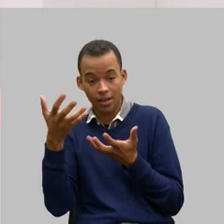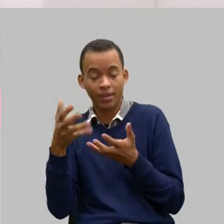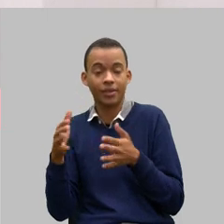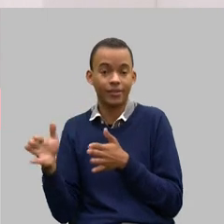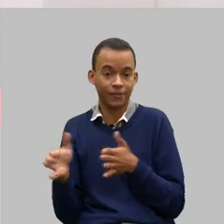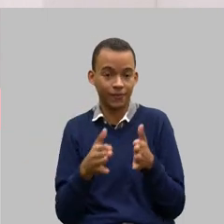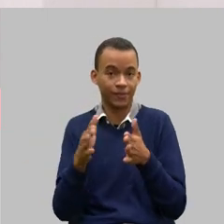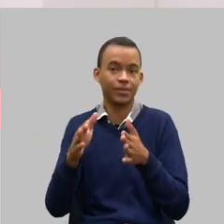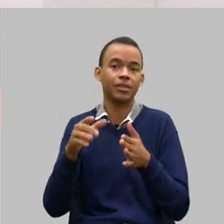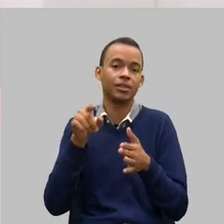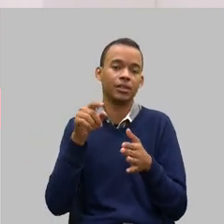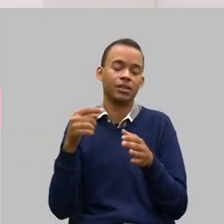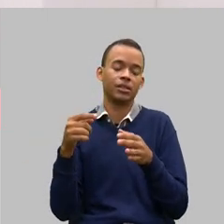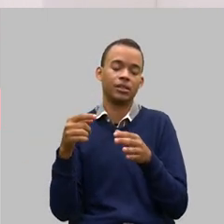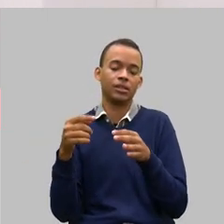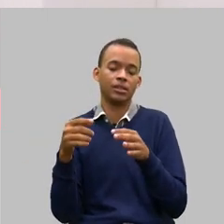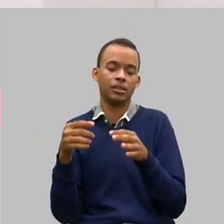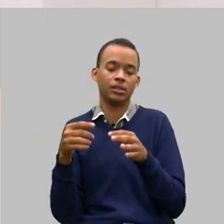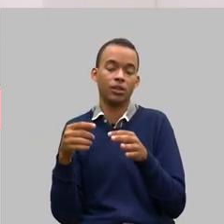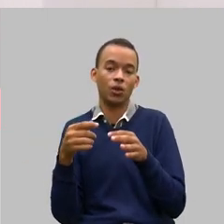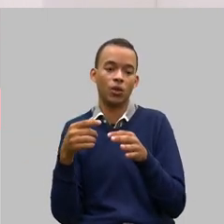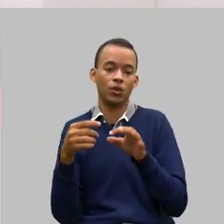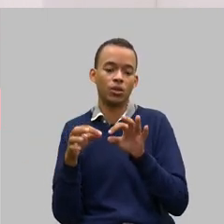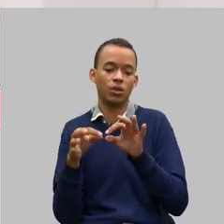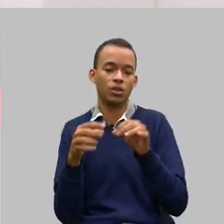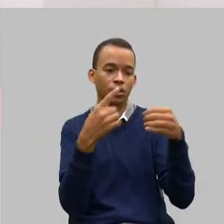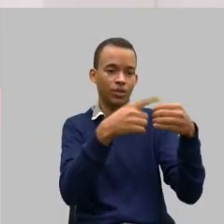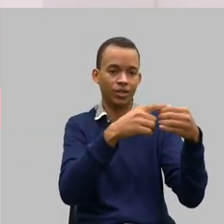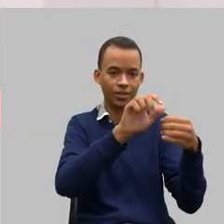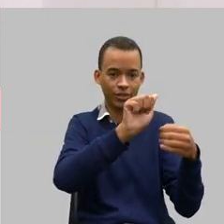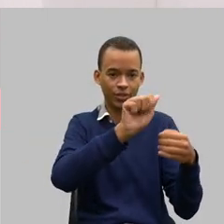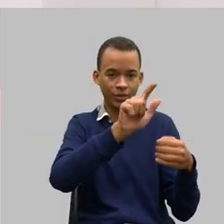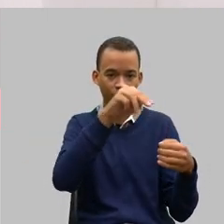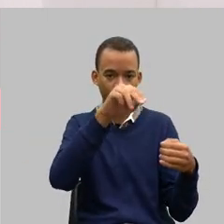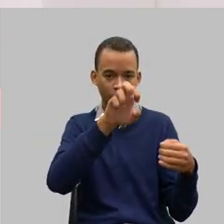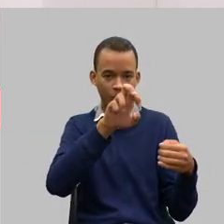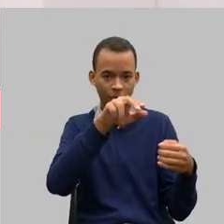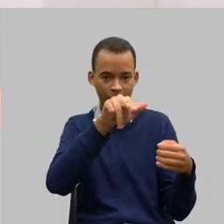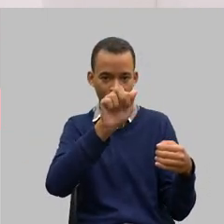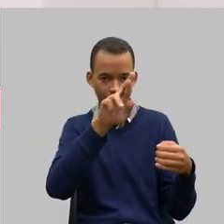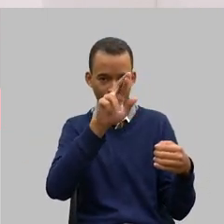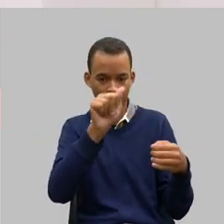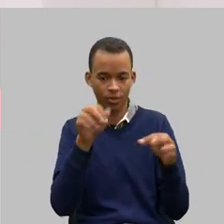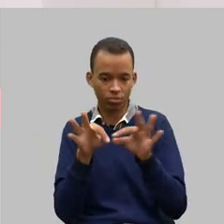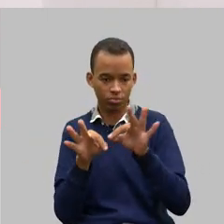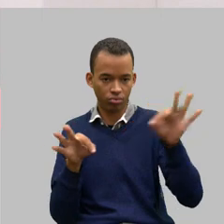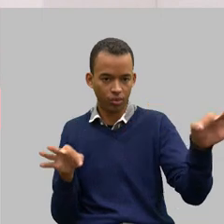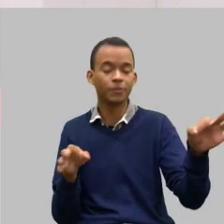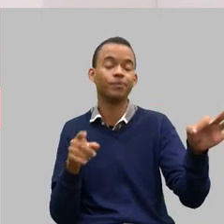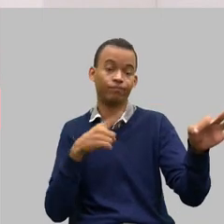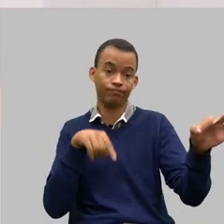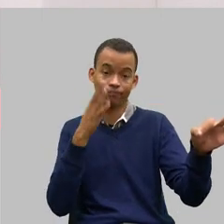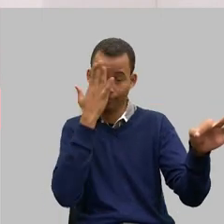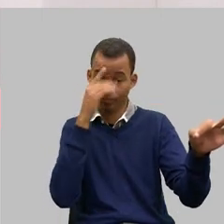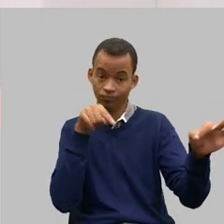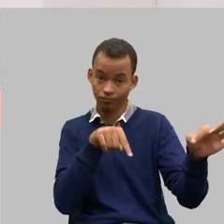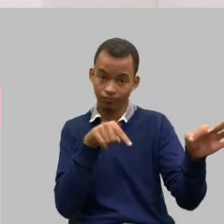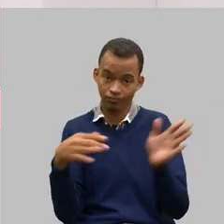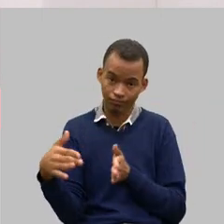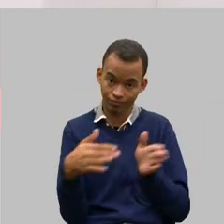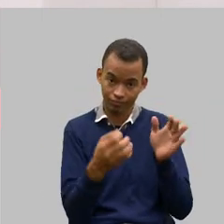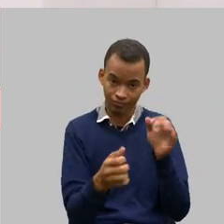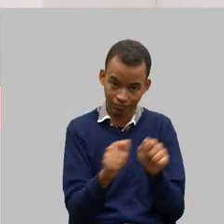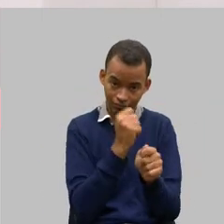Azul a henara que a gente espera muito em breve sabemos que é uma obra cara uma obra difícil de execução mas que nem que